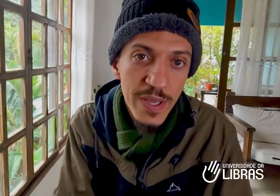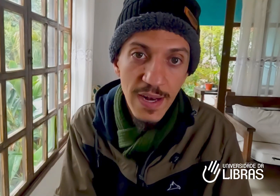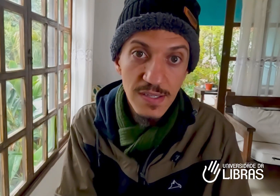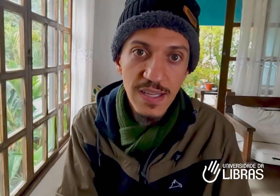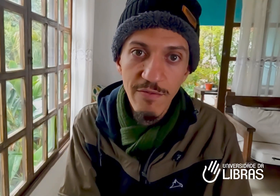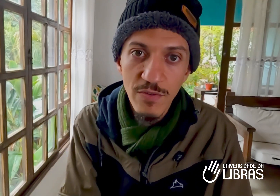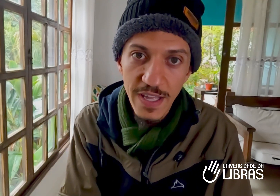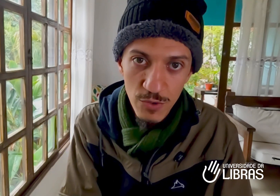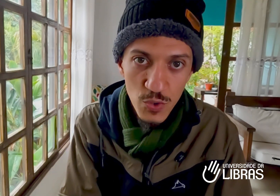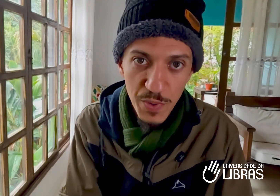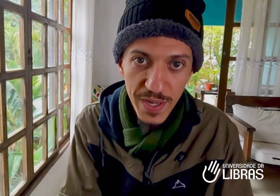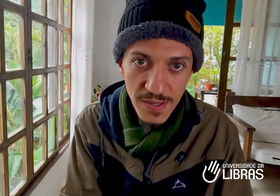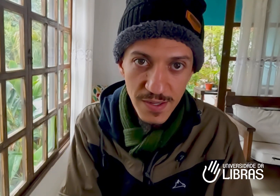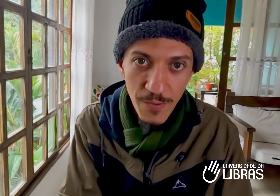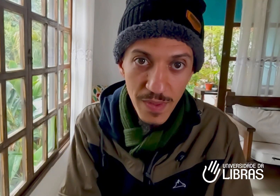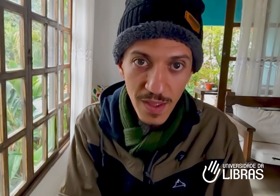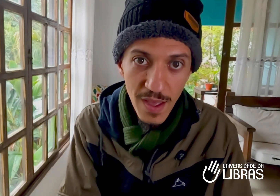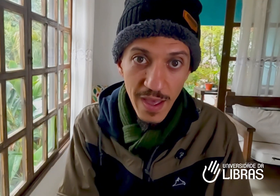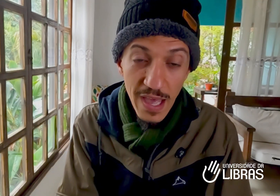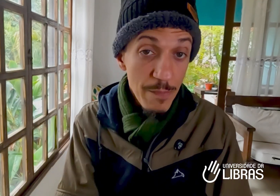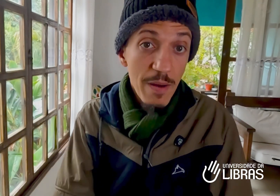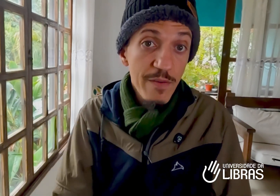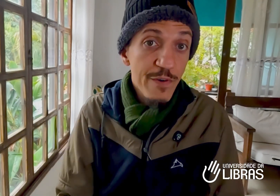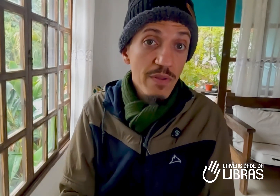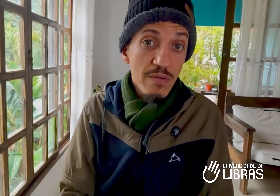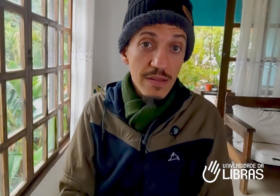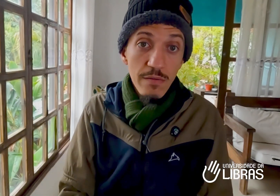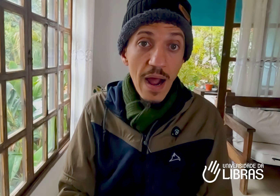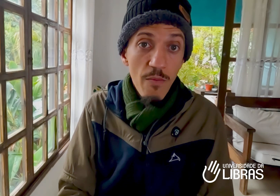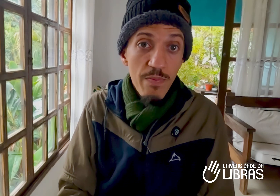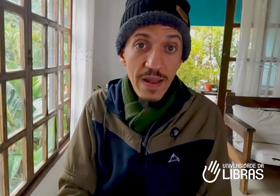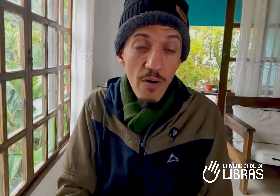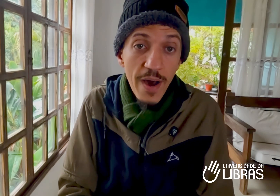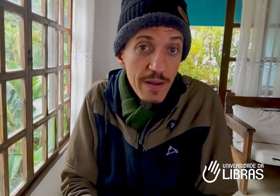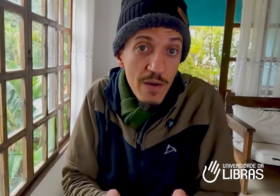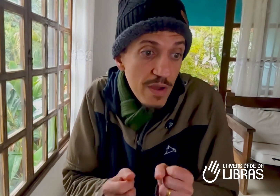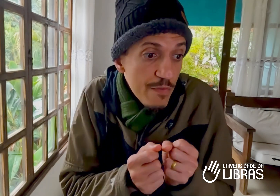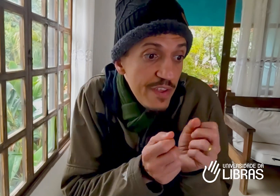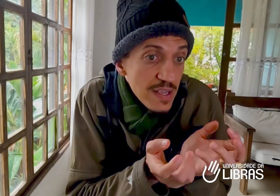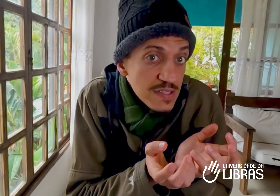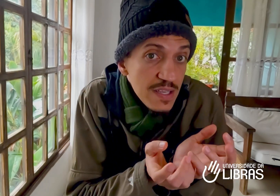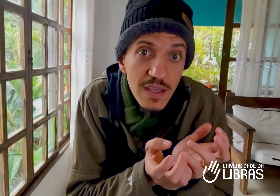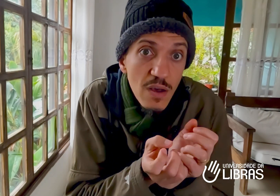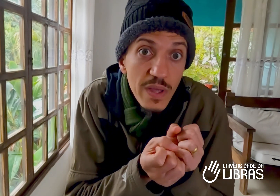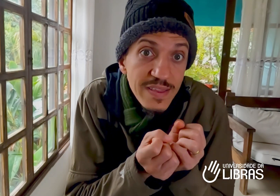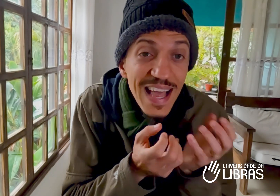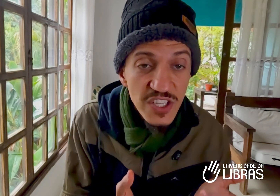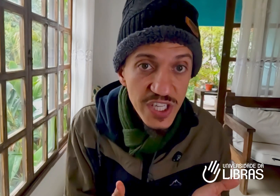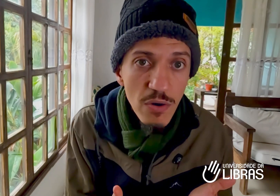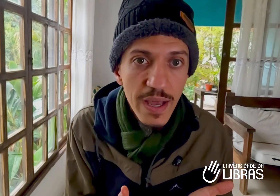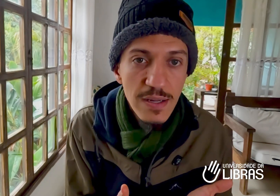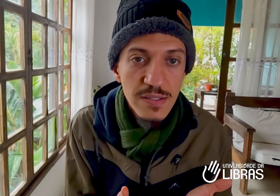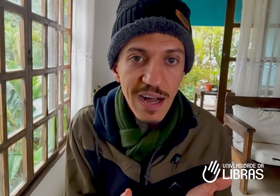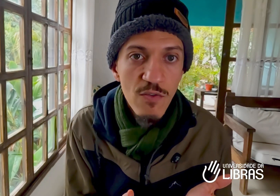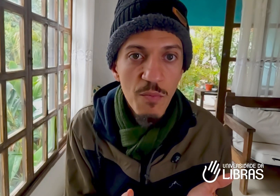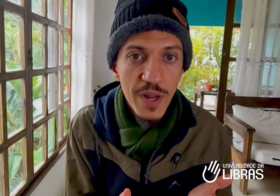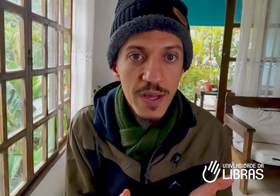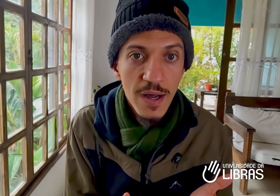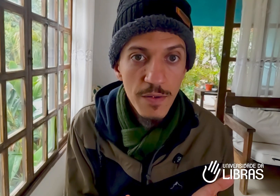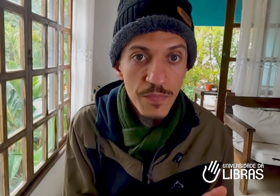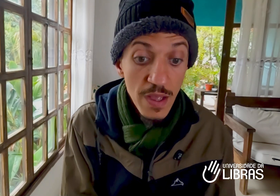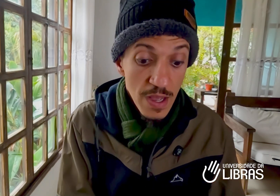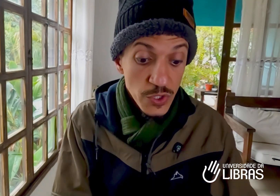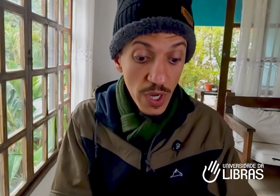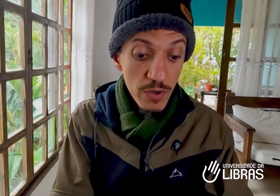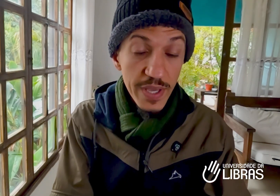o que eles estavam tendo de comunicação. E para mim foi muito natural. Na hora, eu vi assim e eu entendi o que eles estavam